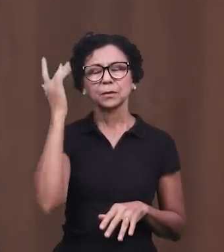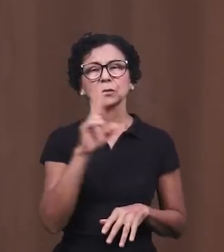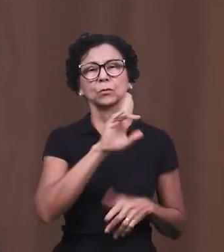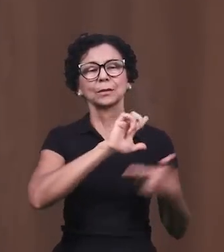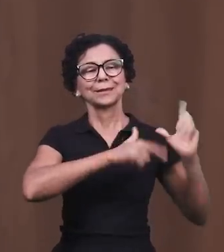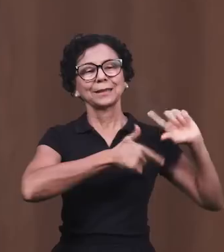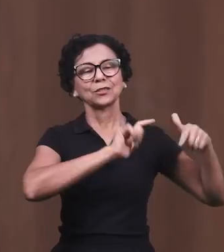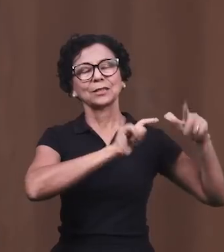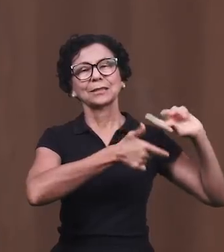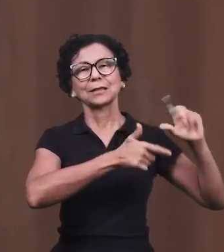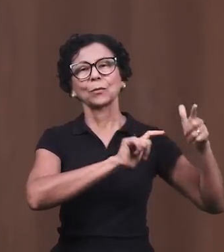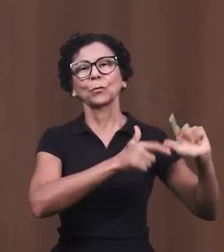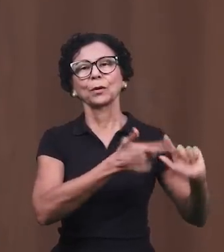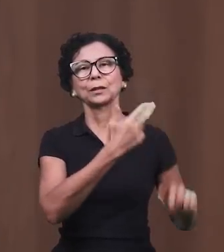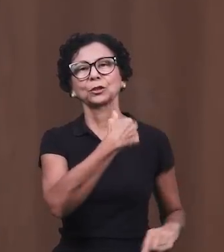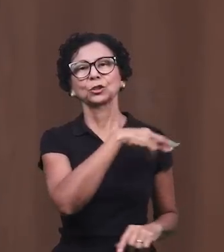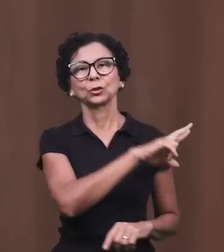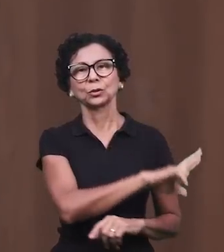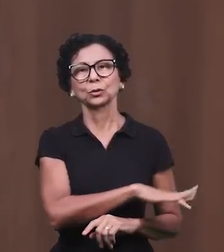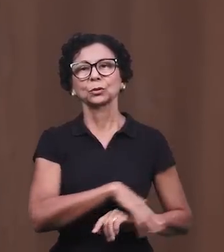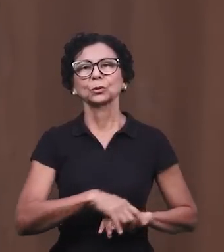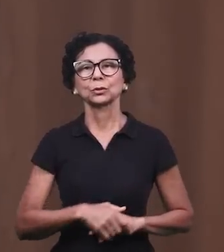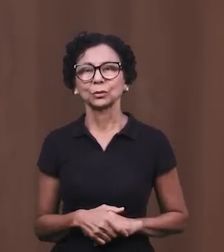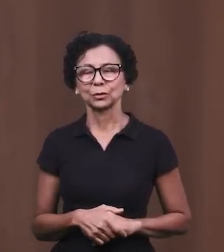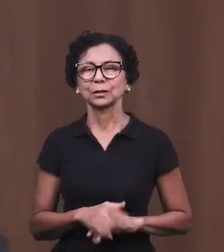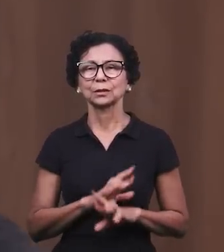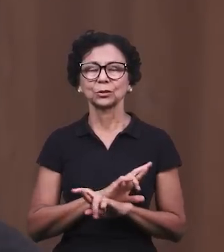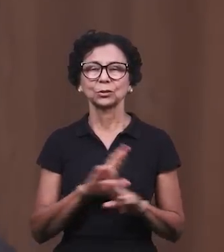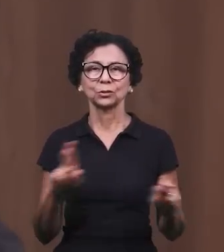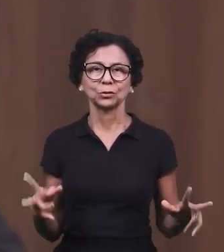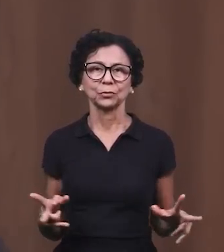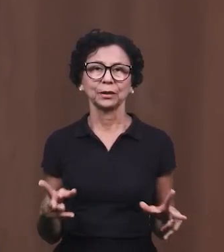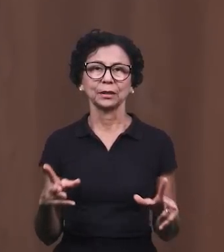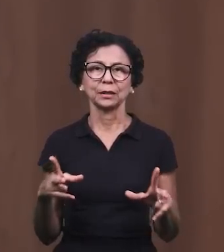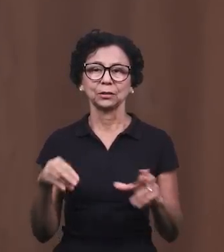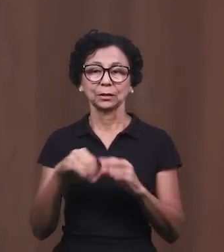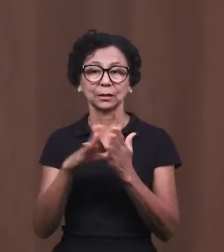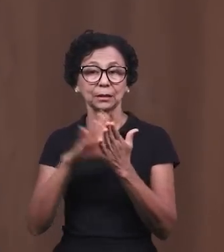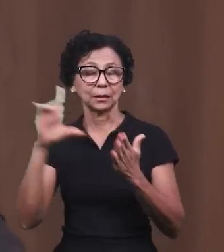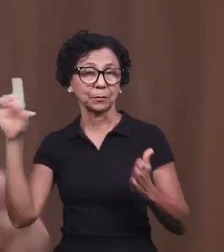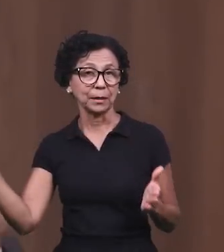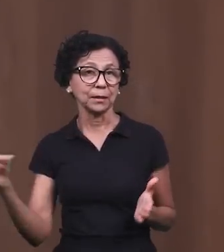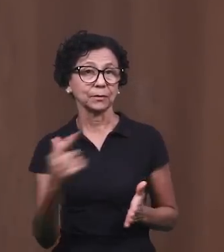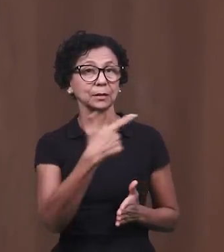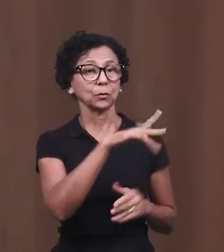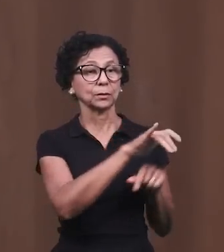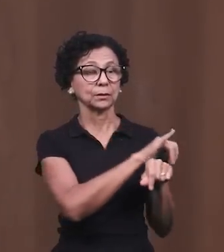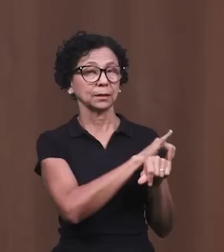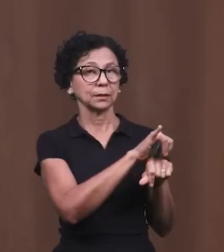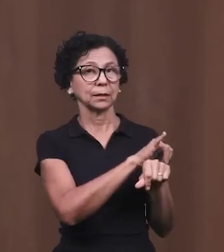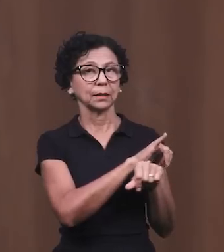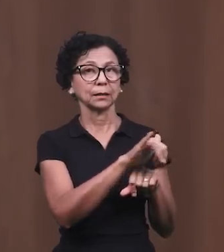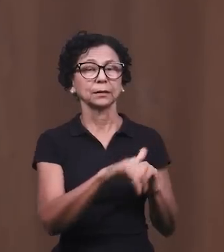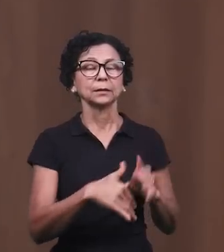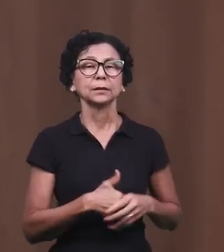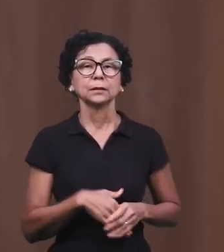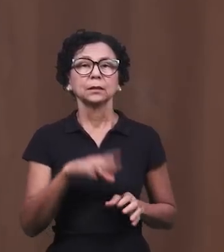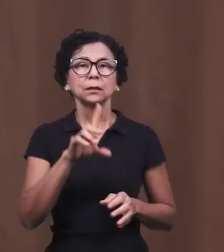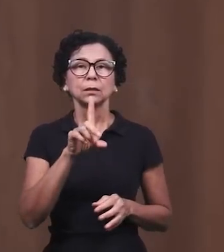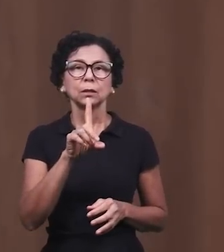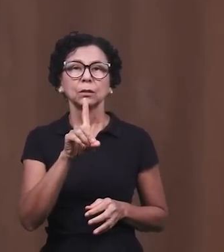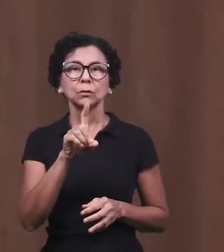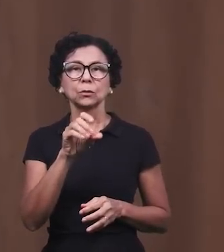usam a tradição. A tradição, ela usa os dogmas que são diferentes daquilo que está na palavra. Então, o dogma